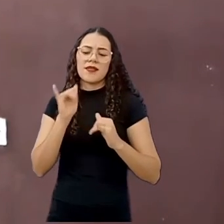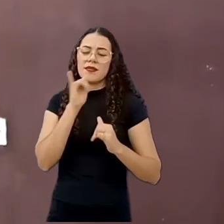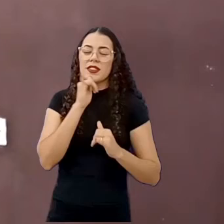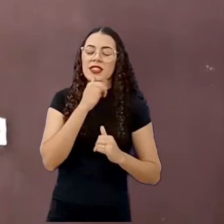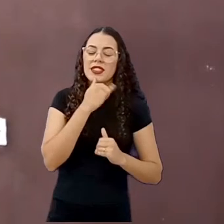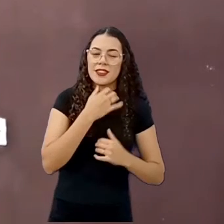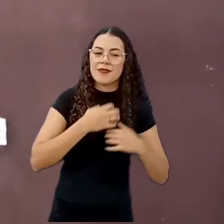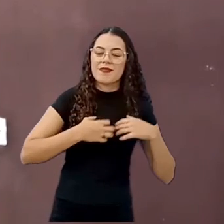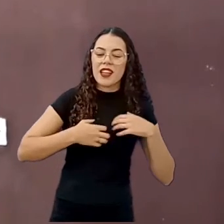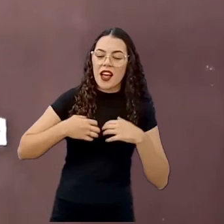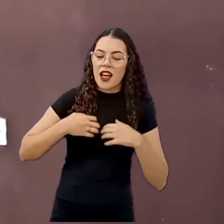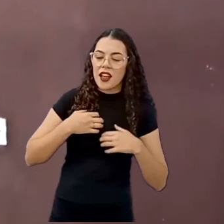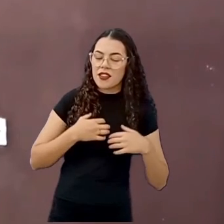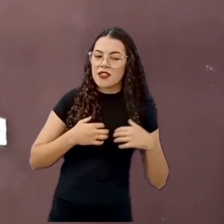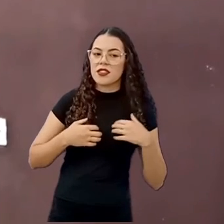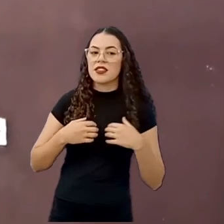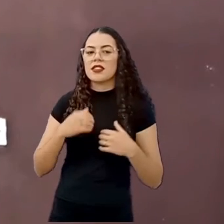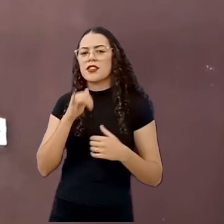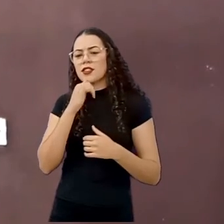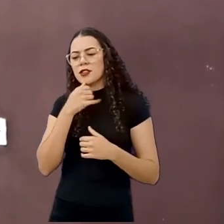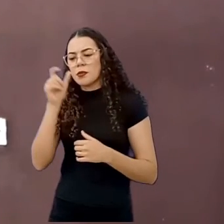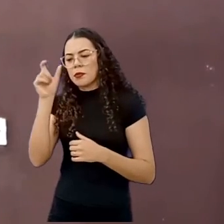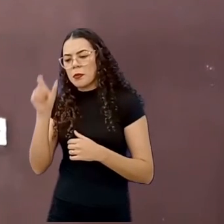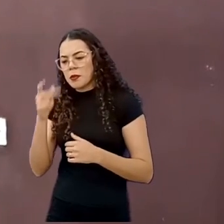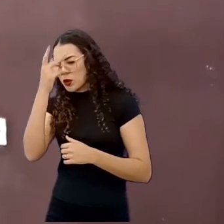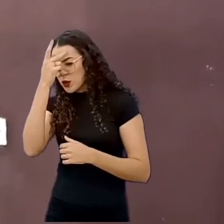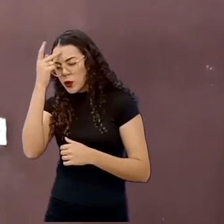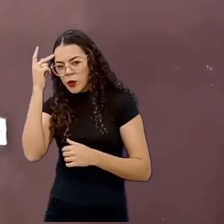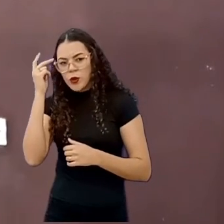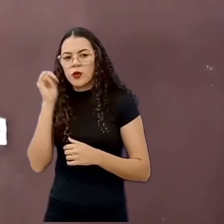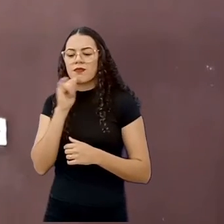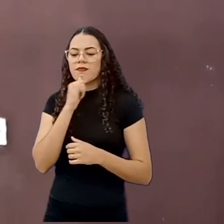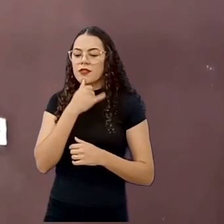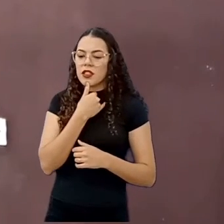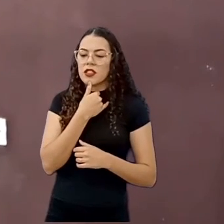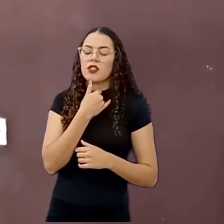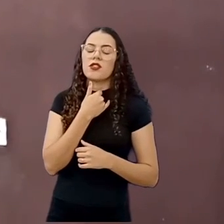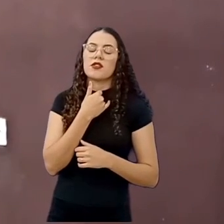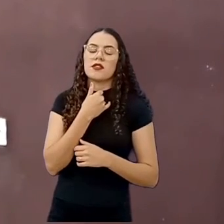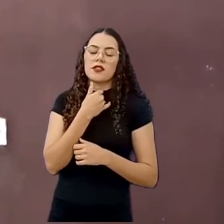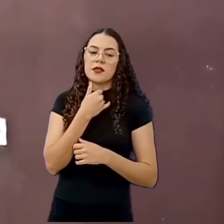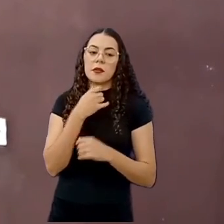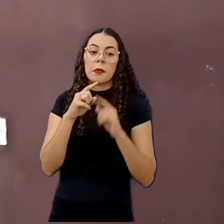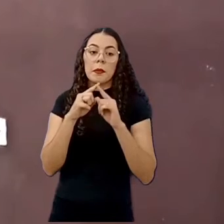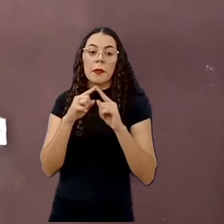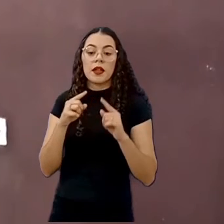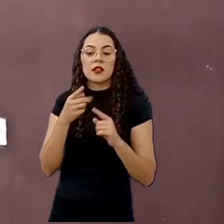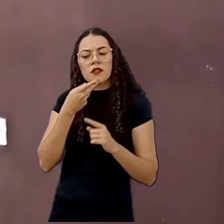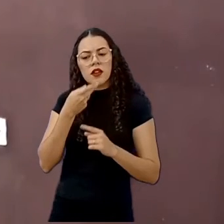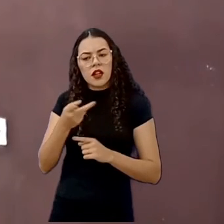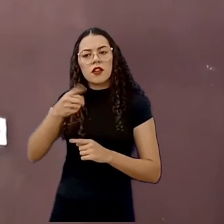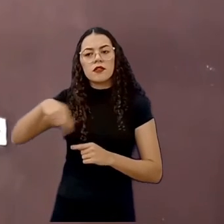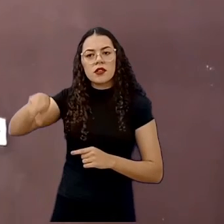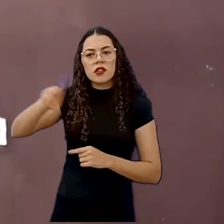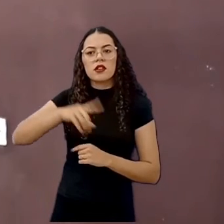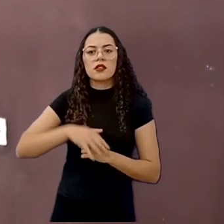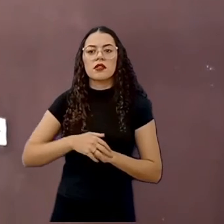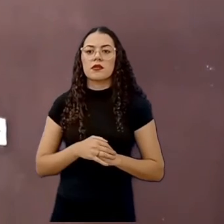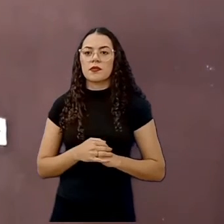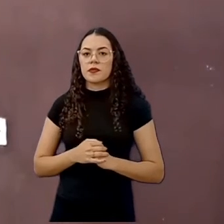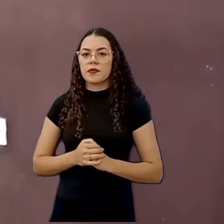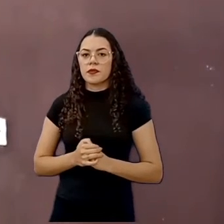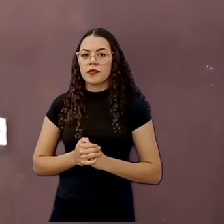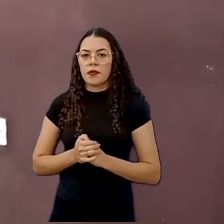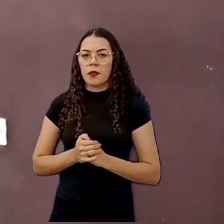muitas vezes, se entristece com pessoas, se decepciona. Mas eu quero te dizer uma coisa, meu irmão.